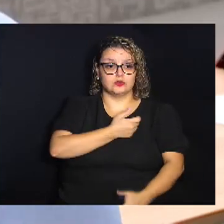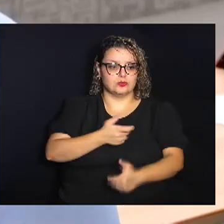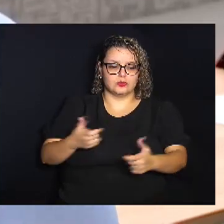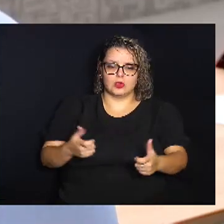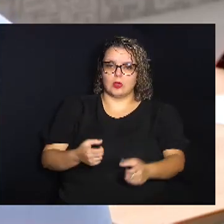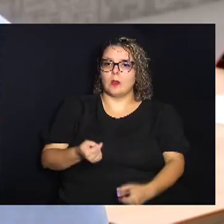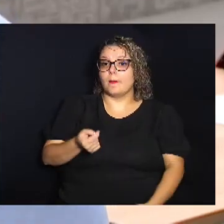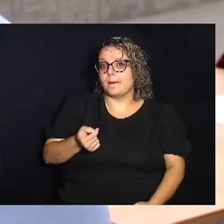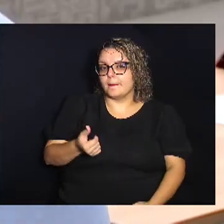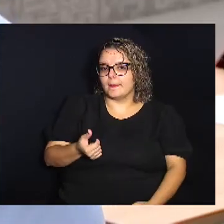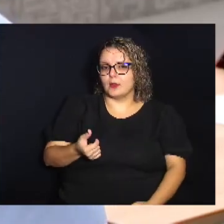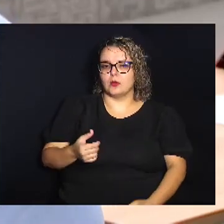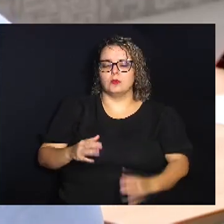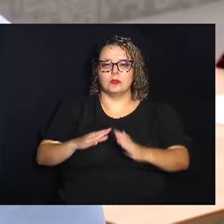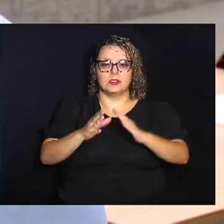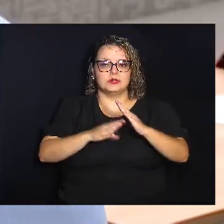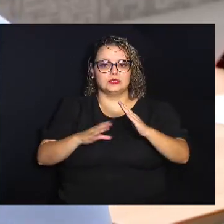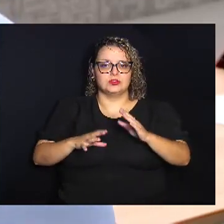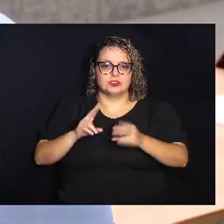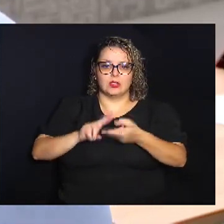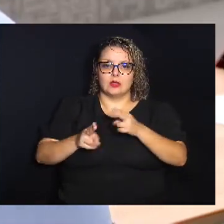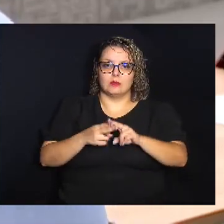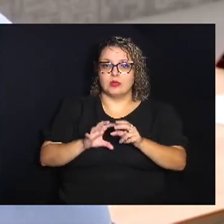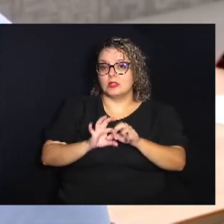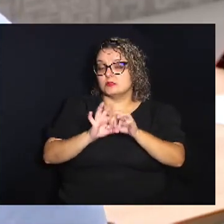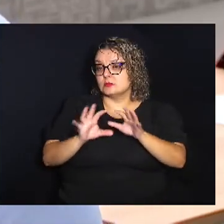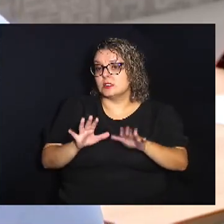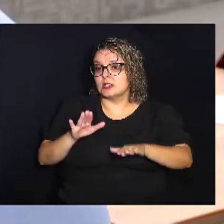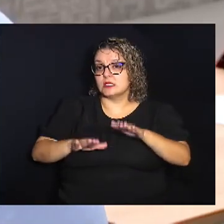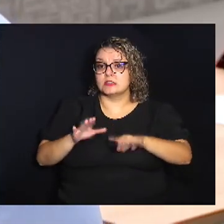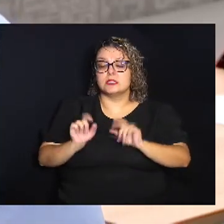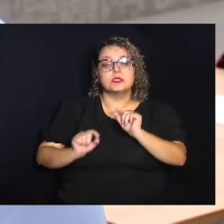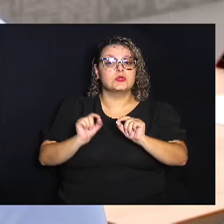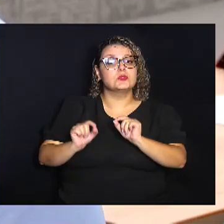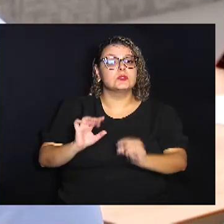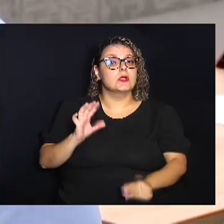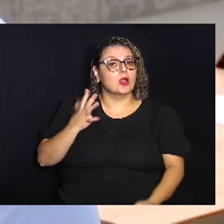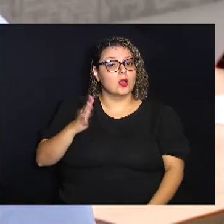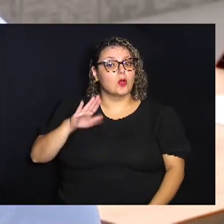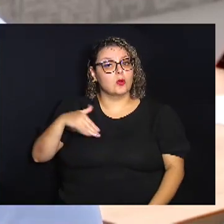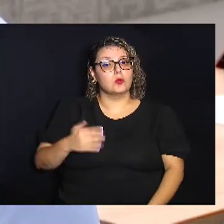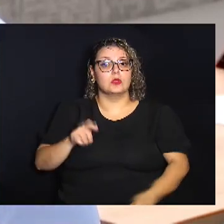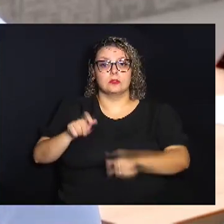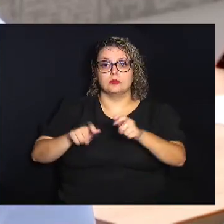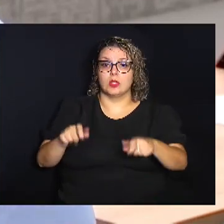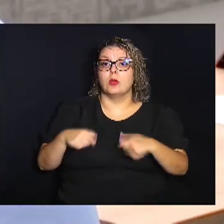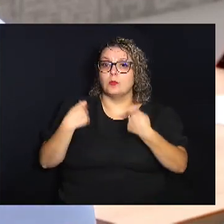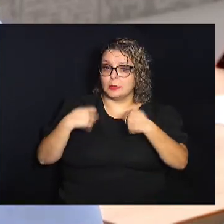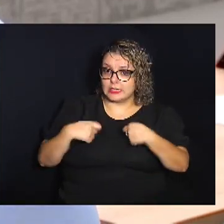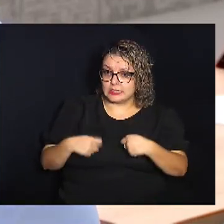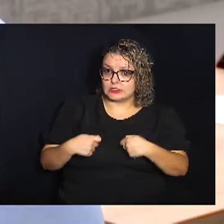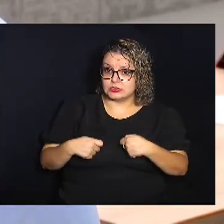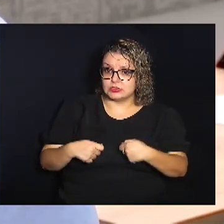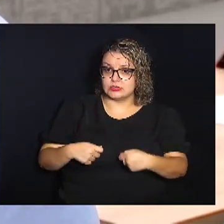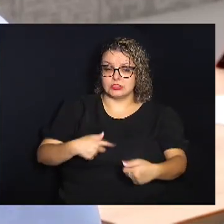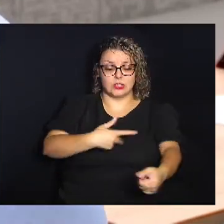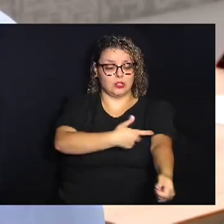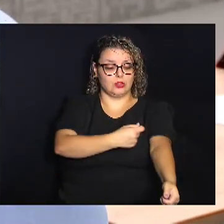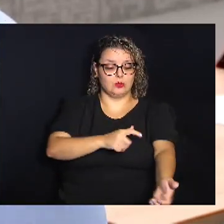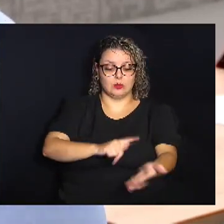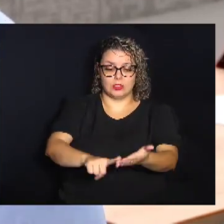pouquíssimas clínicas, né, que são habilitadas, e aí muitas vezes o que acontece? Quando uma pessoa precisa de uma